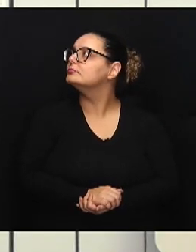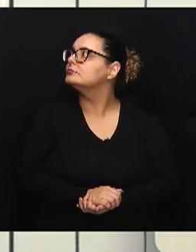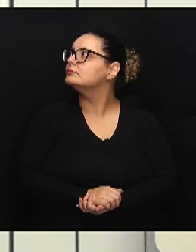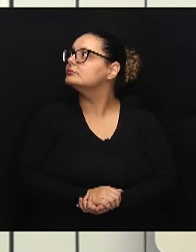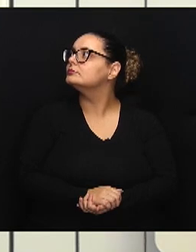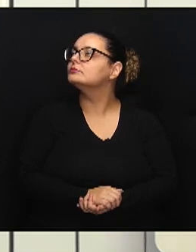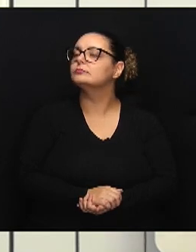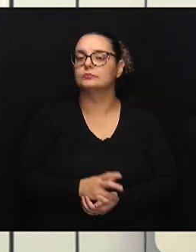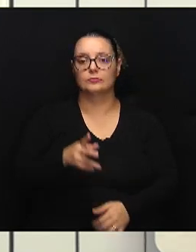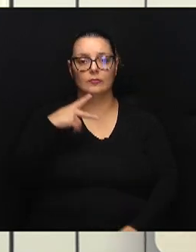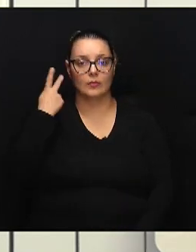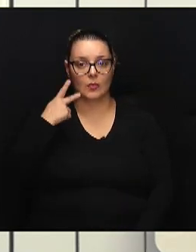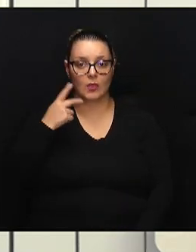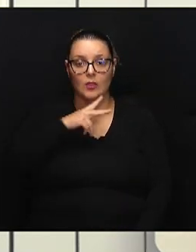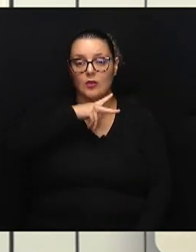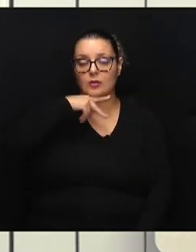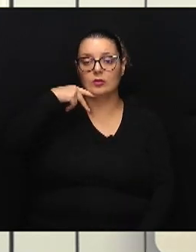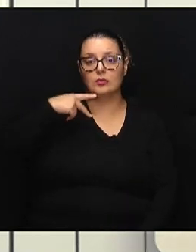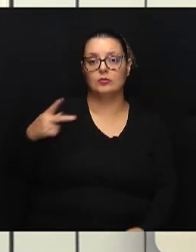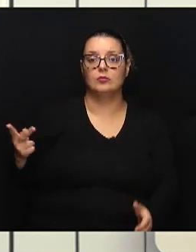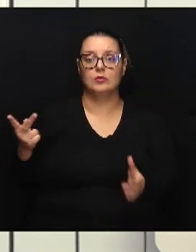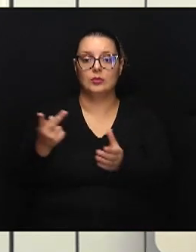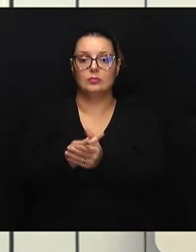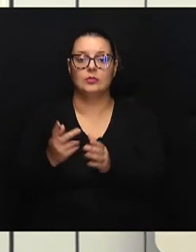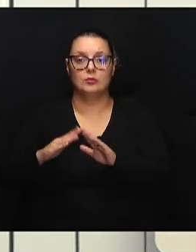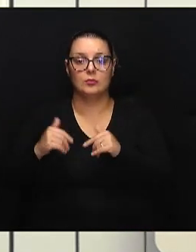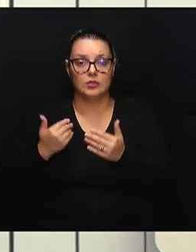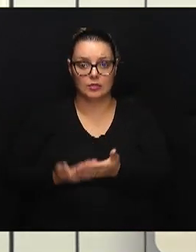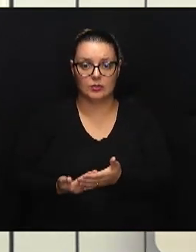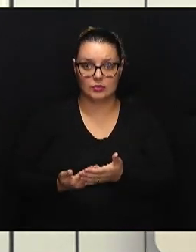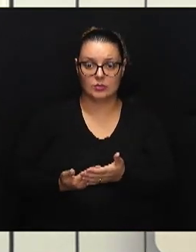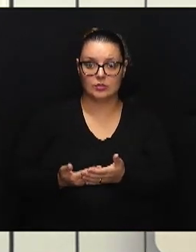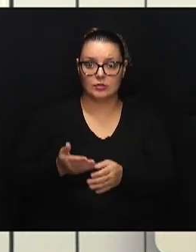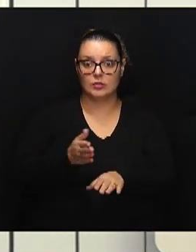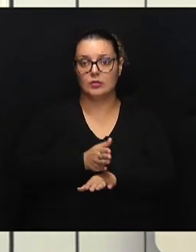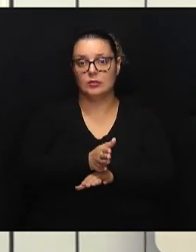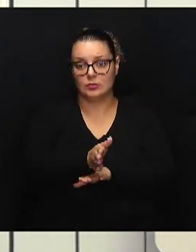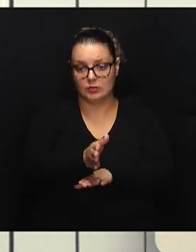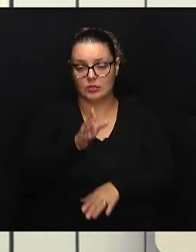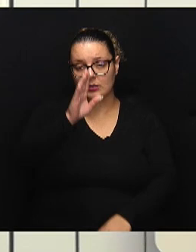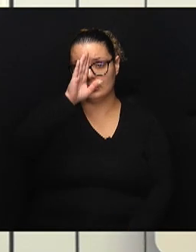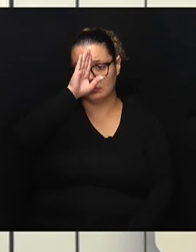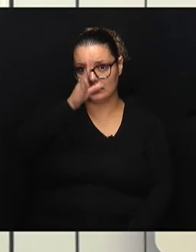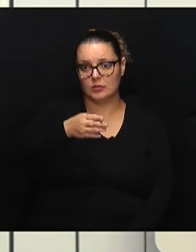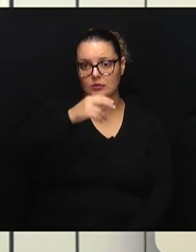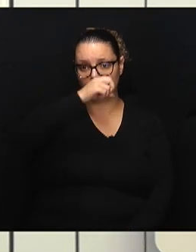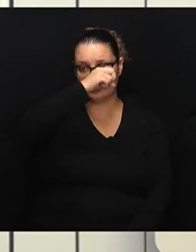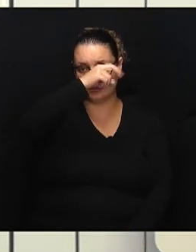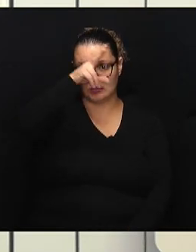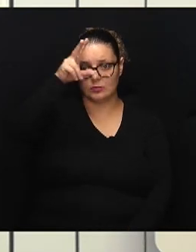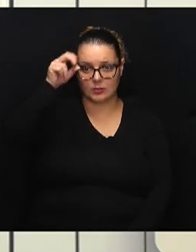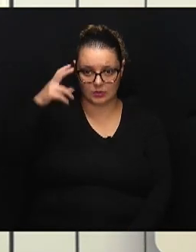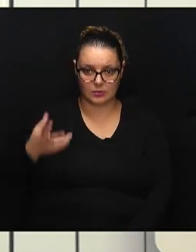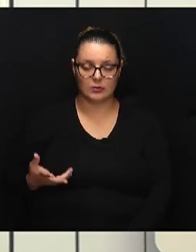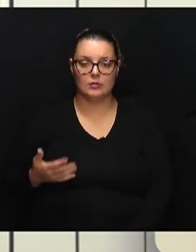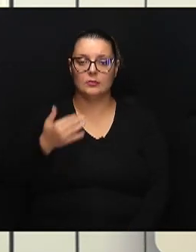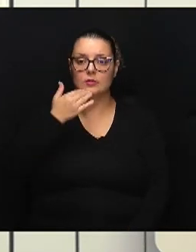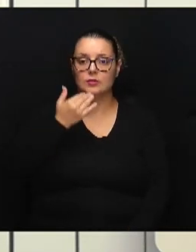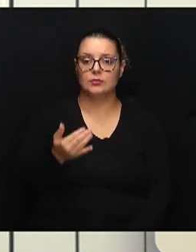O vereador Permínio Monteiro protocolou um requerimento direcionado à prefeitura, pedindo informações sobre